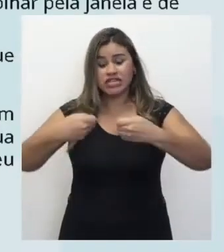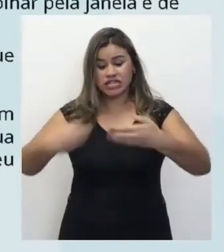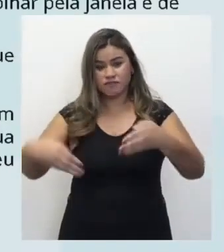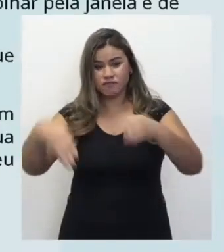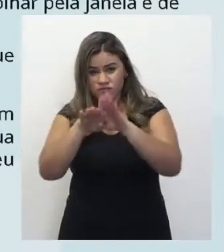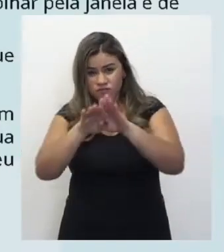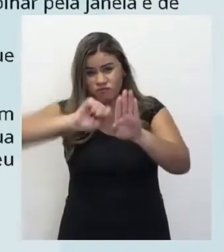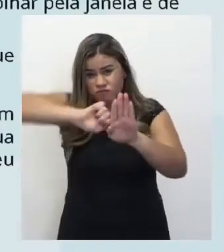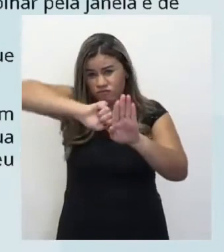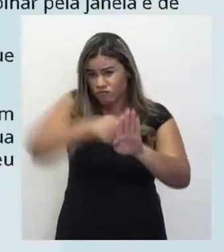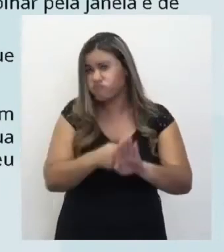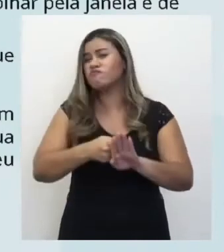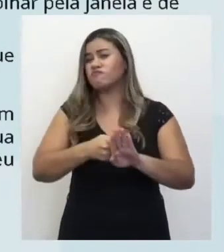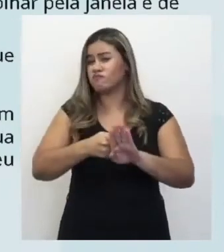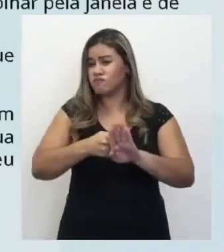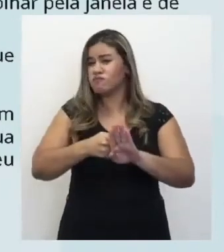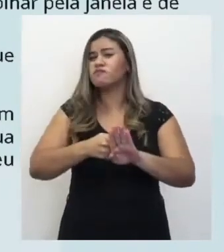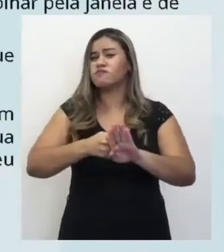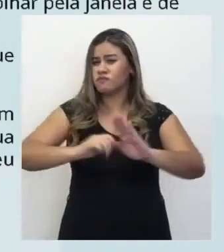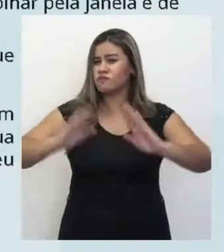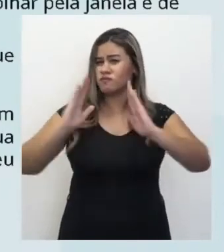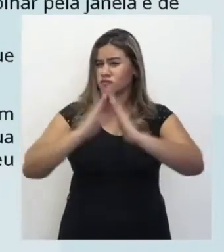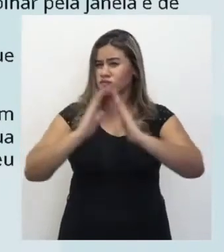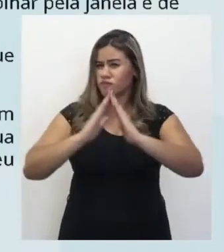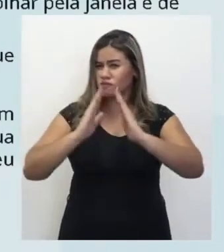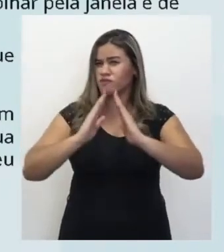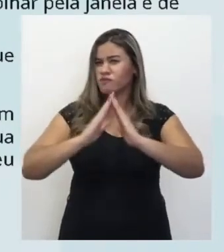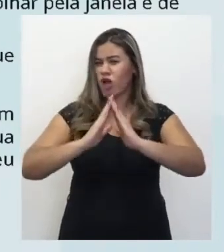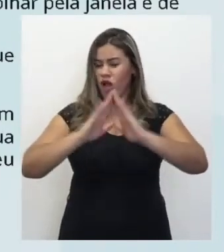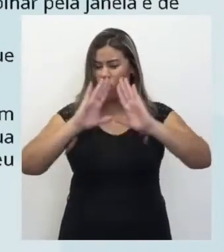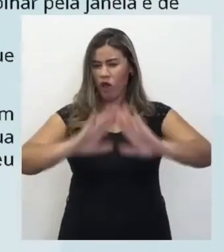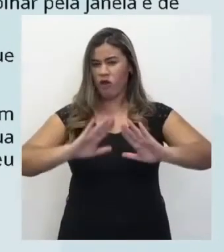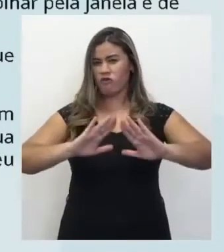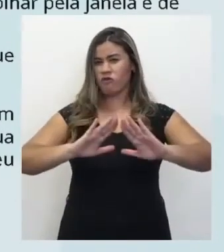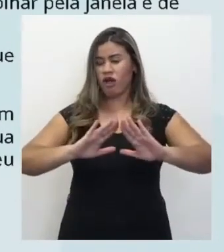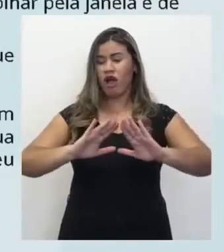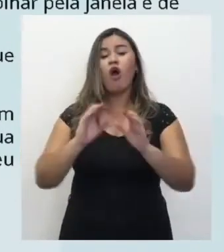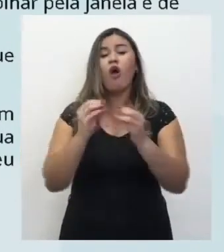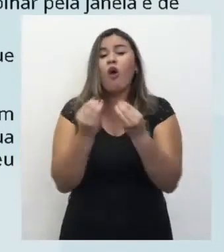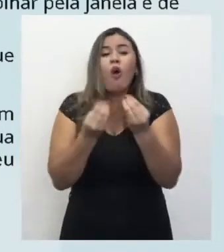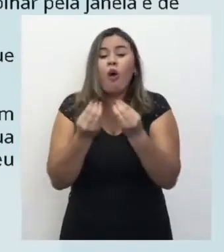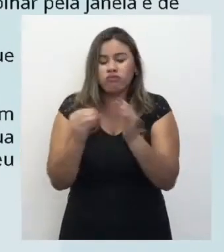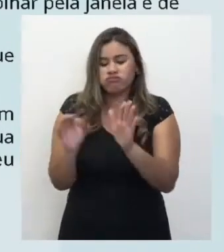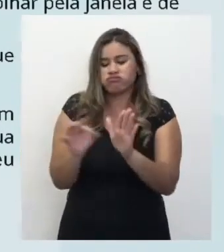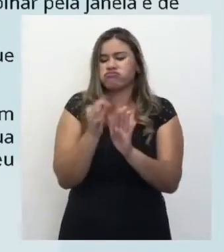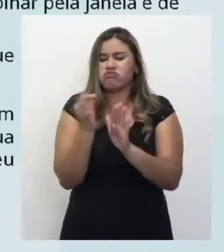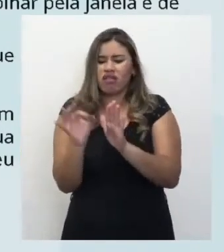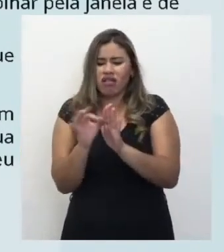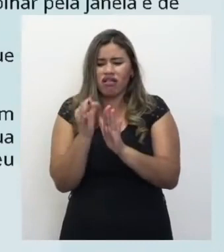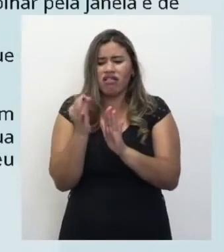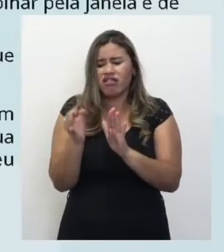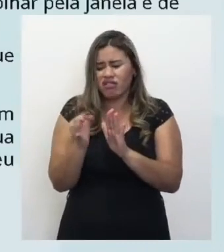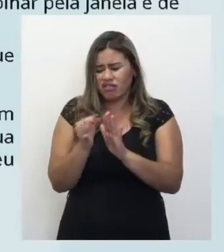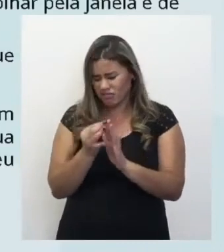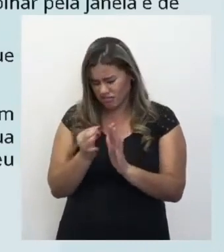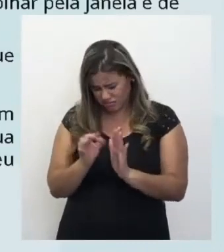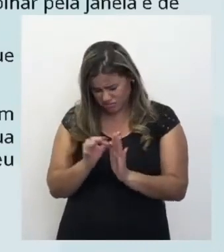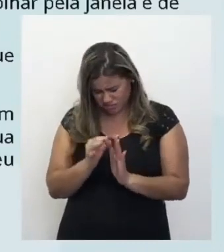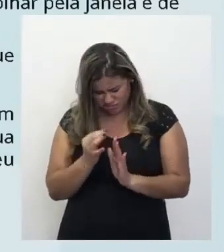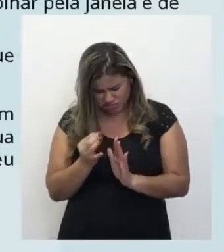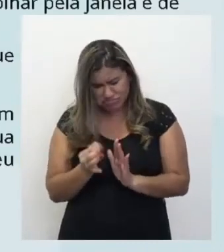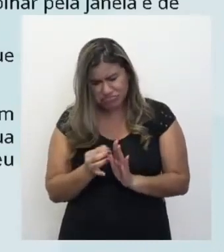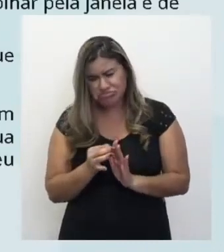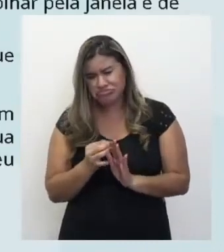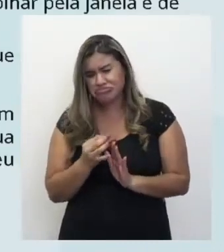chaves dentro de casa. Trancada em casa e não fazendo nada além de costurar Inês lamenta a sua sorte e